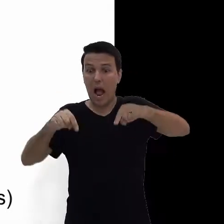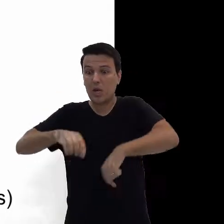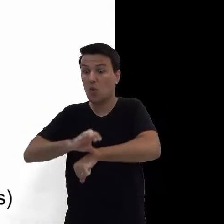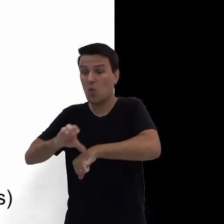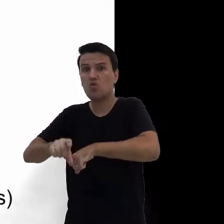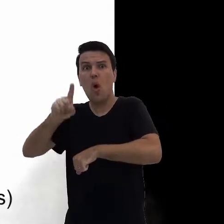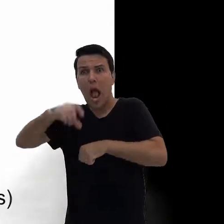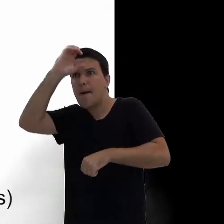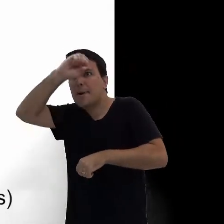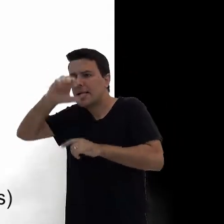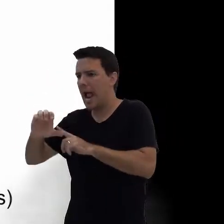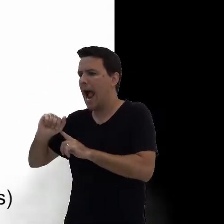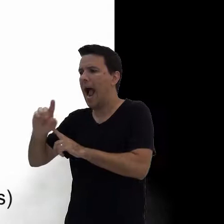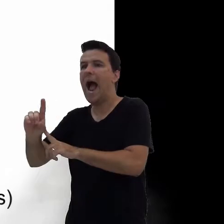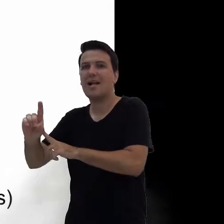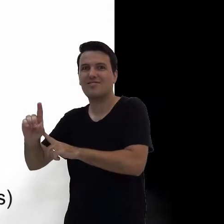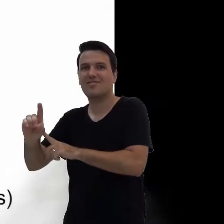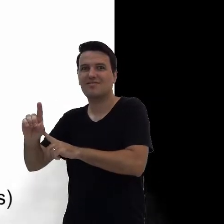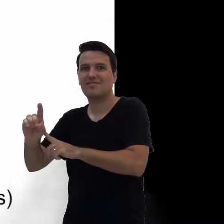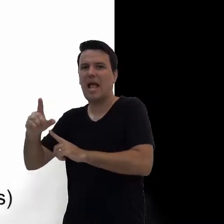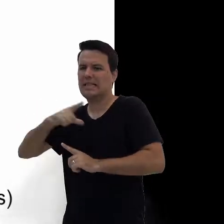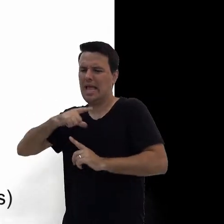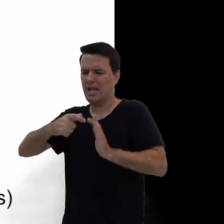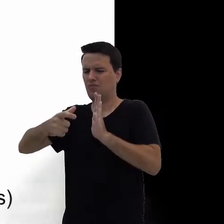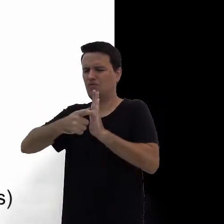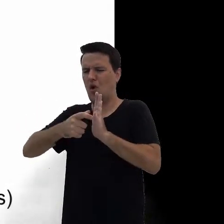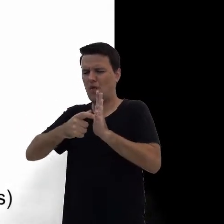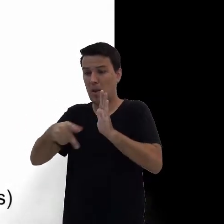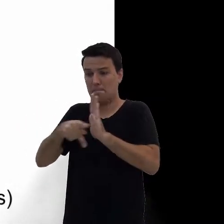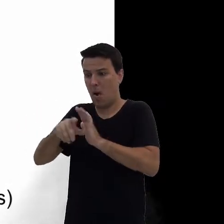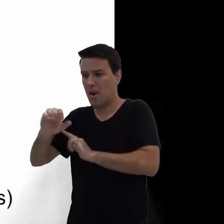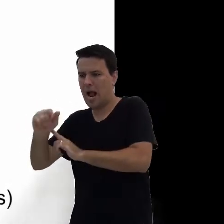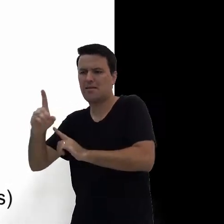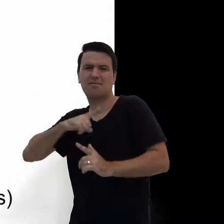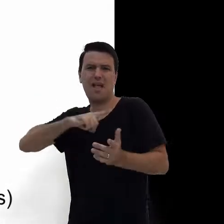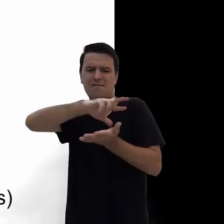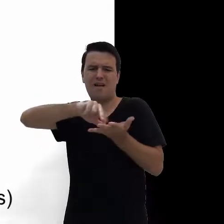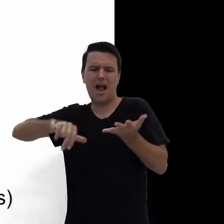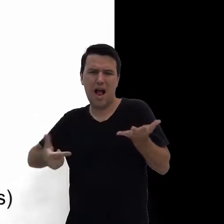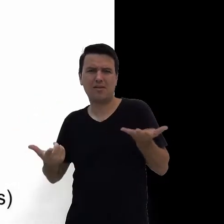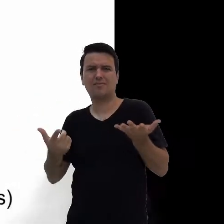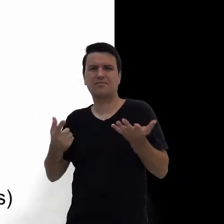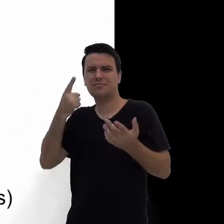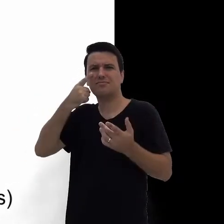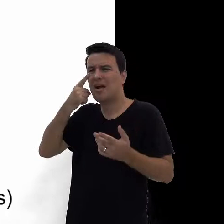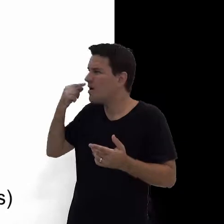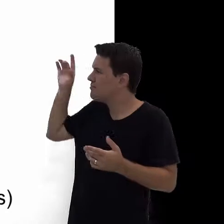CAD, porque softwares de CAD existem vários, como SolidWorks,